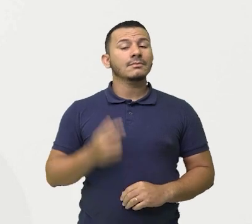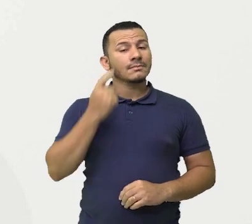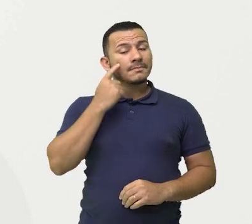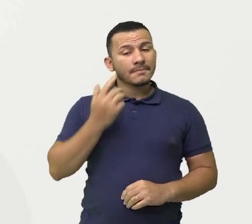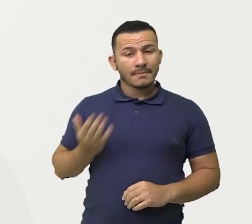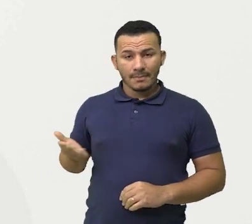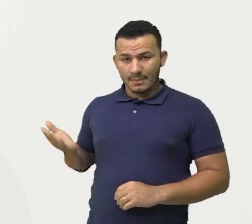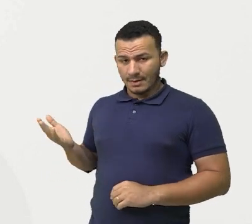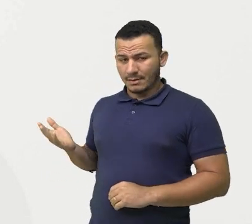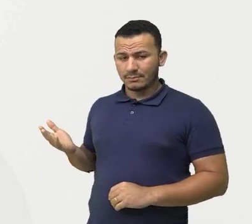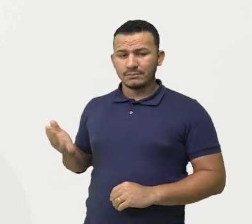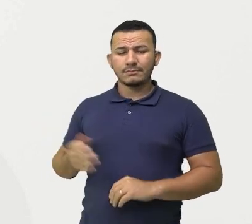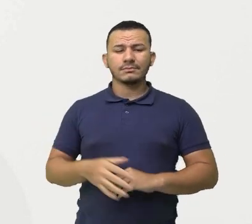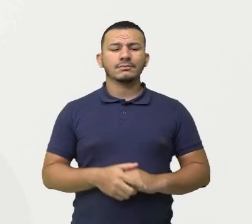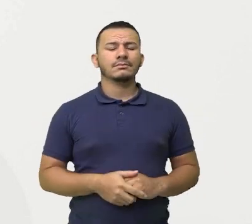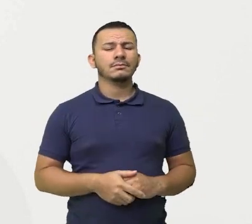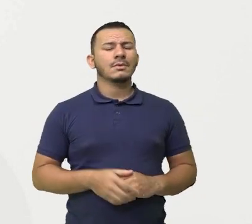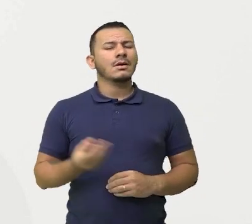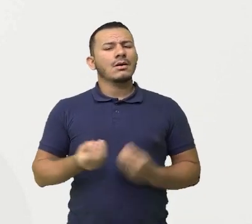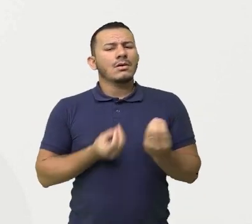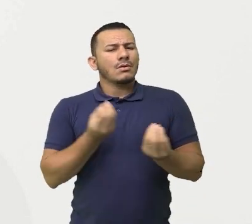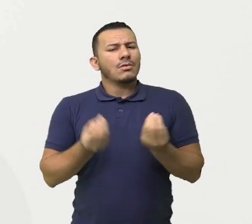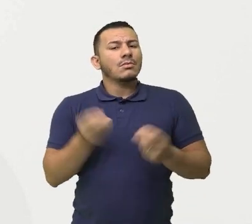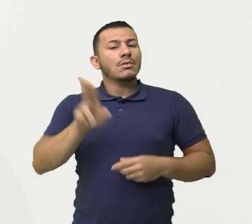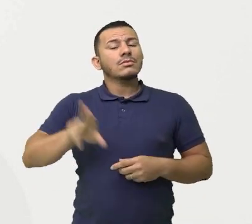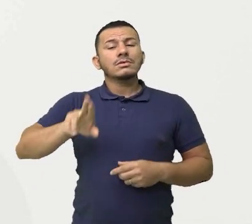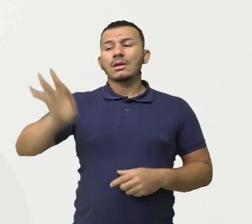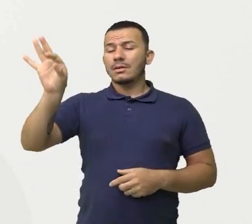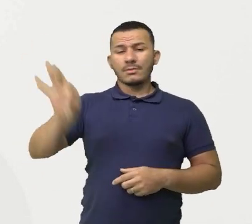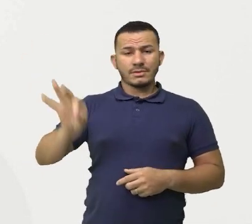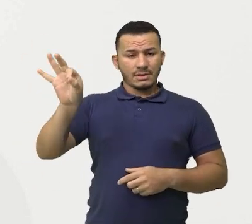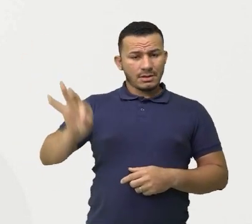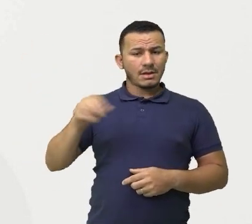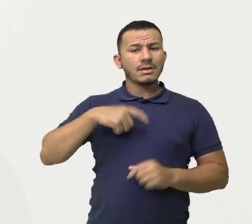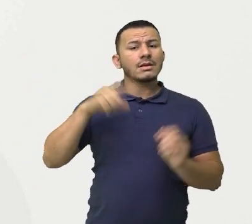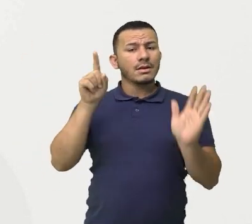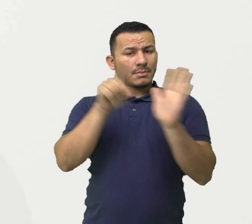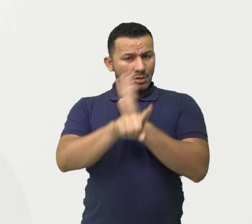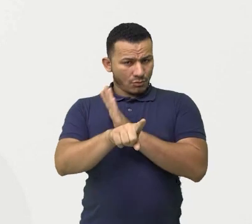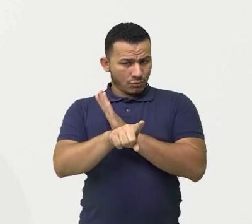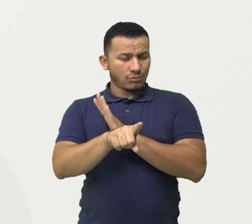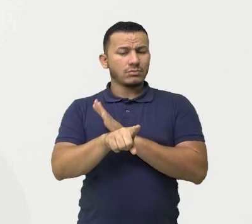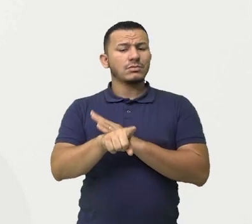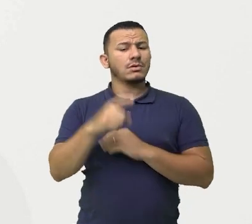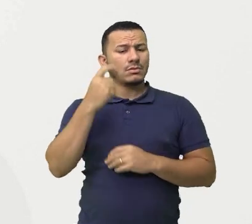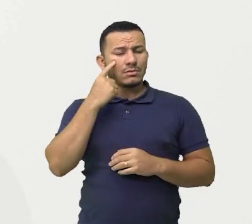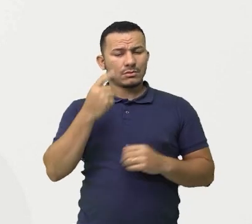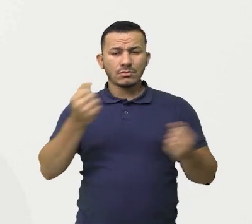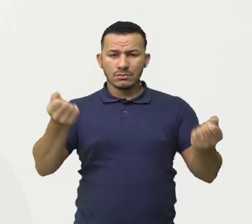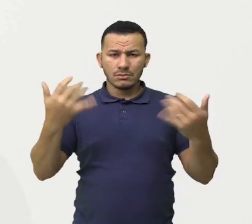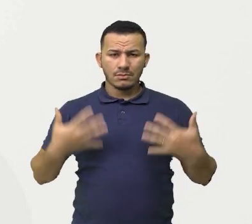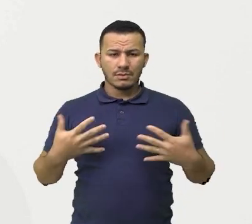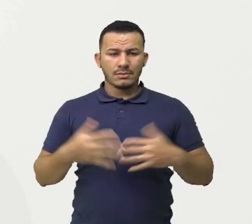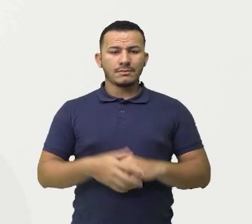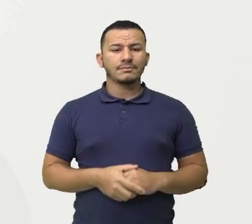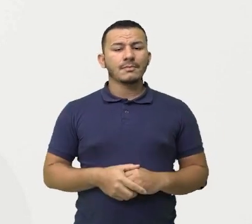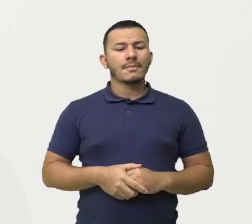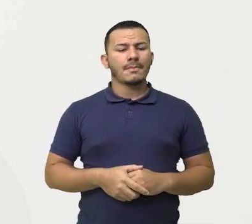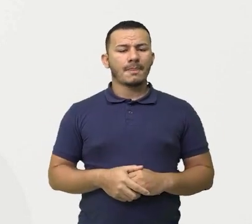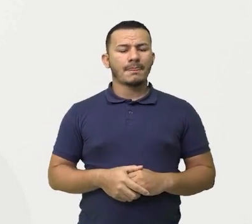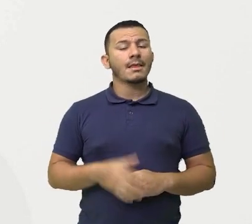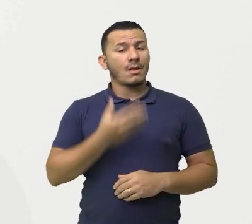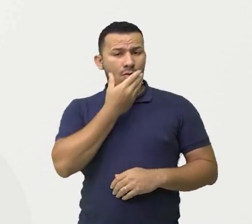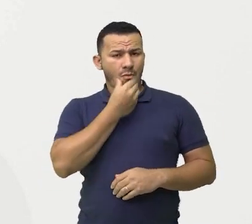Vejamos algumas aplicações sobre porcentagem. Temos aí uma questão aí do Nova Escola que diz assim, ó: Marcos